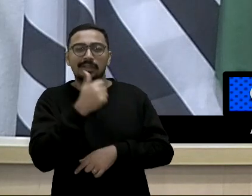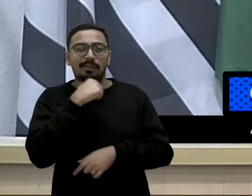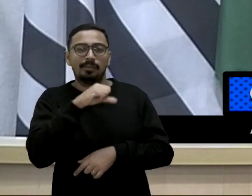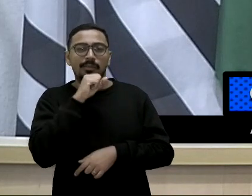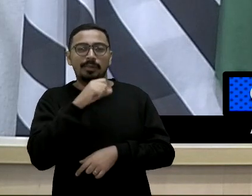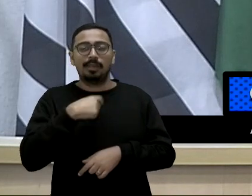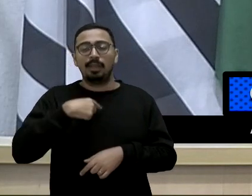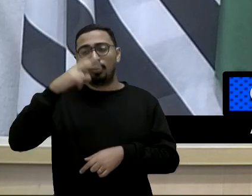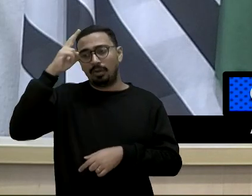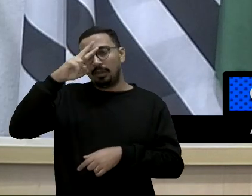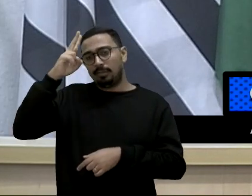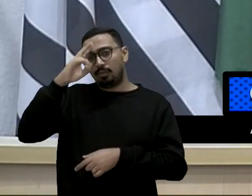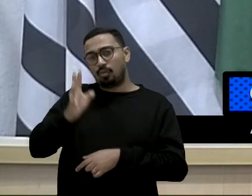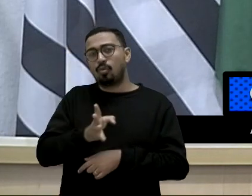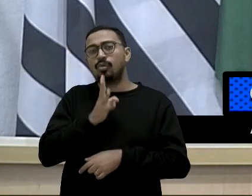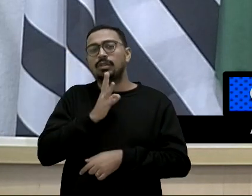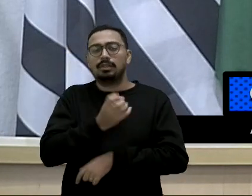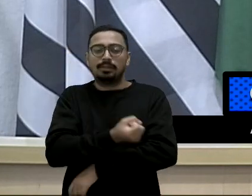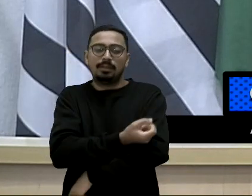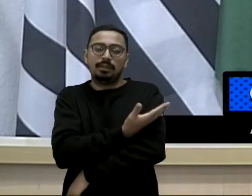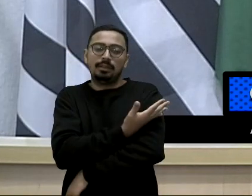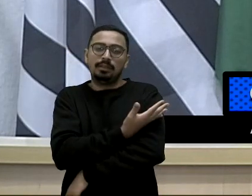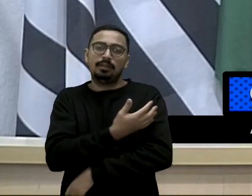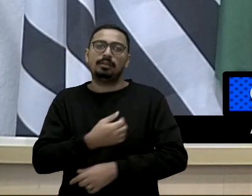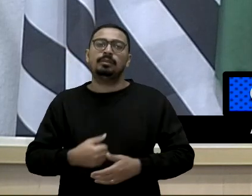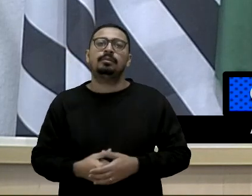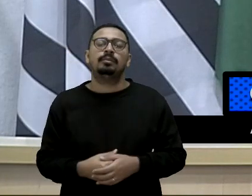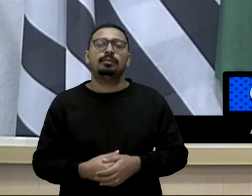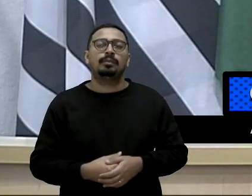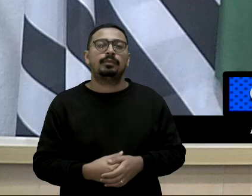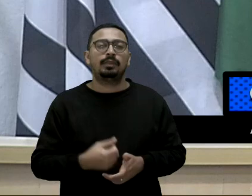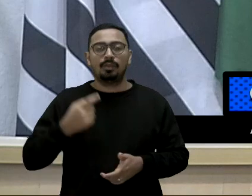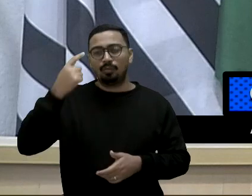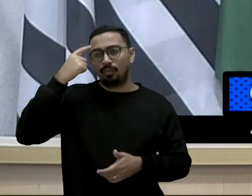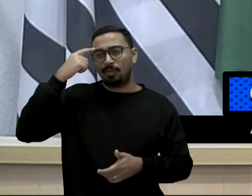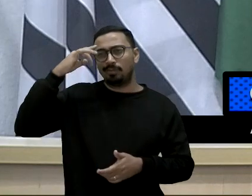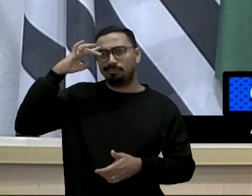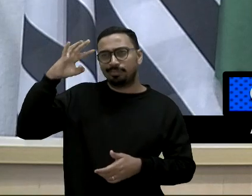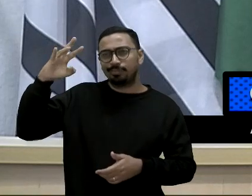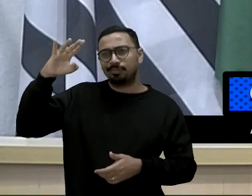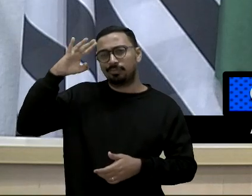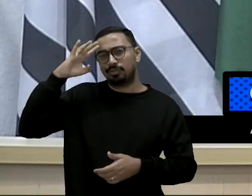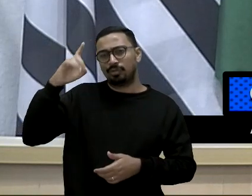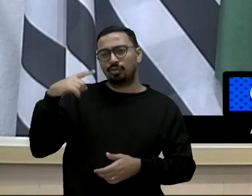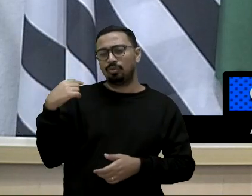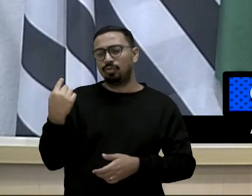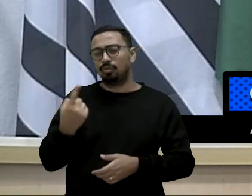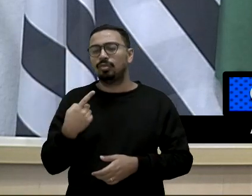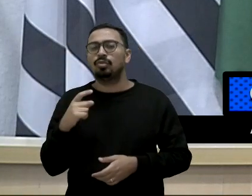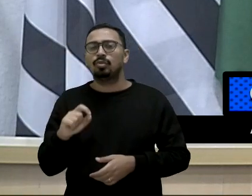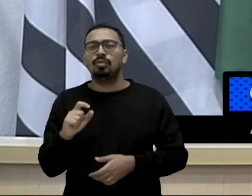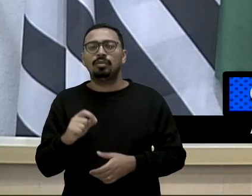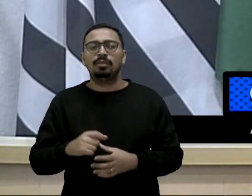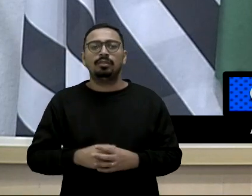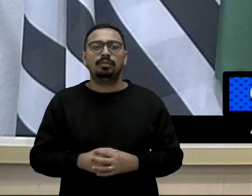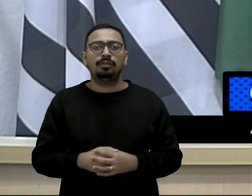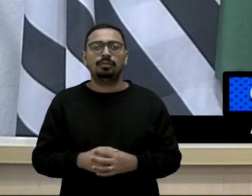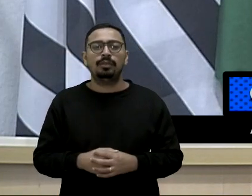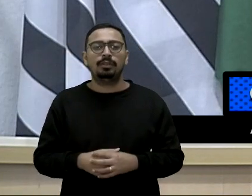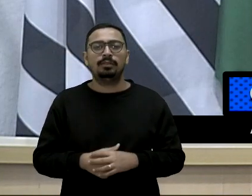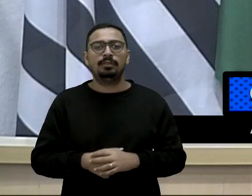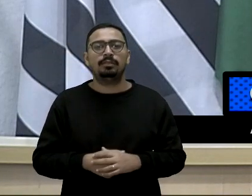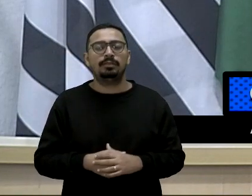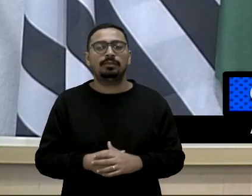conheci a Thalita, eu estava num momento muito reflexivo, nós estávamos